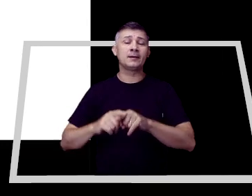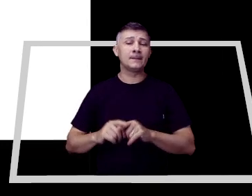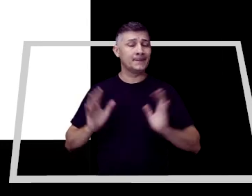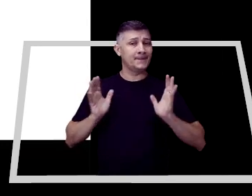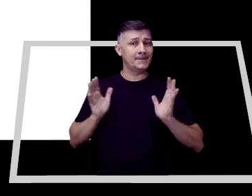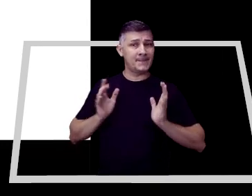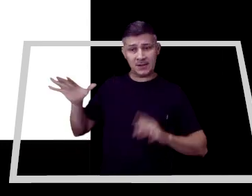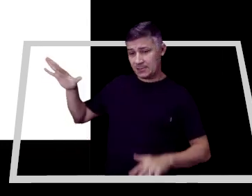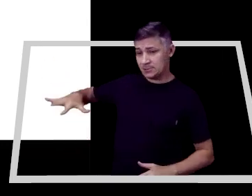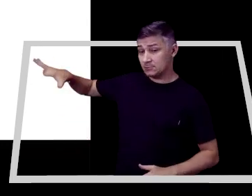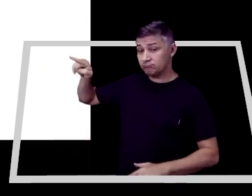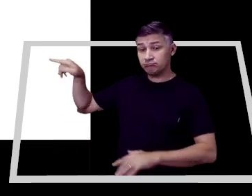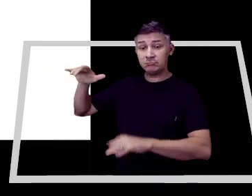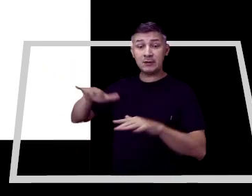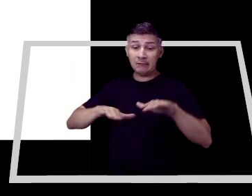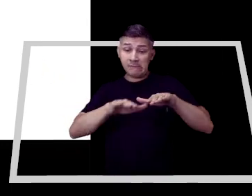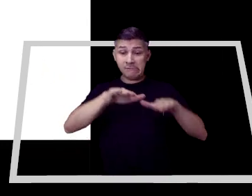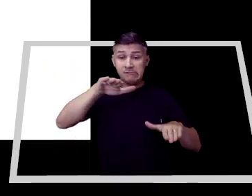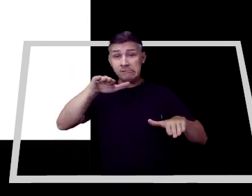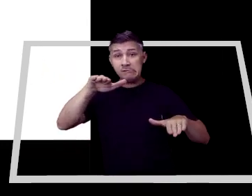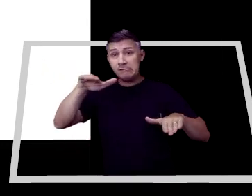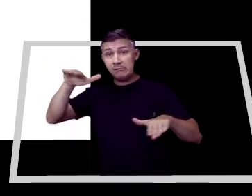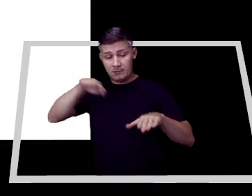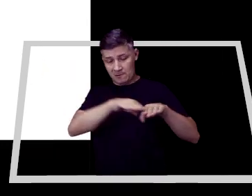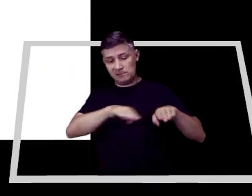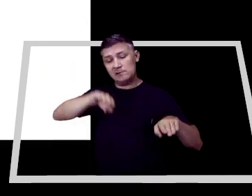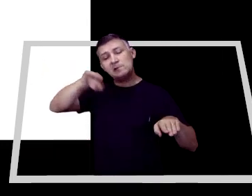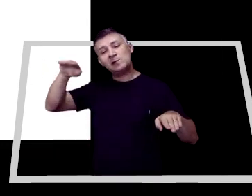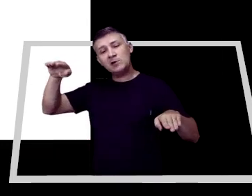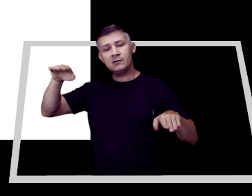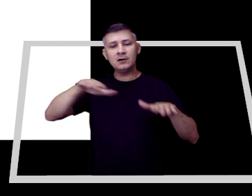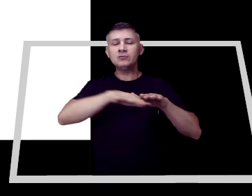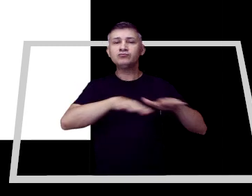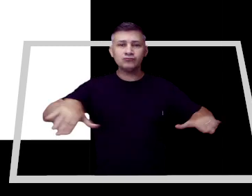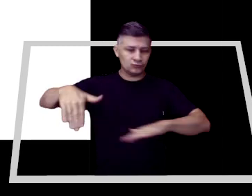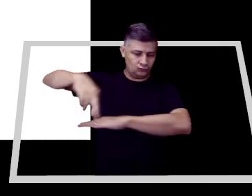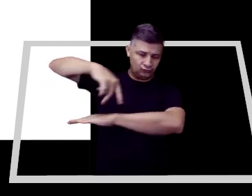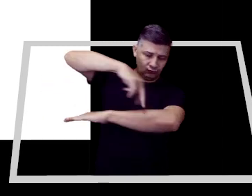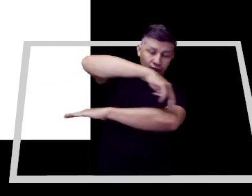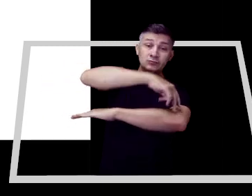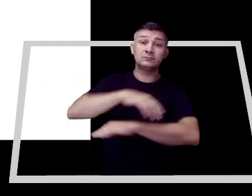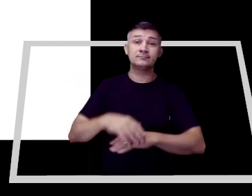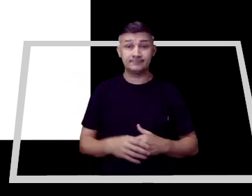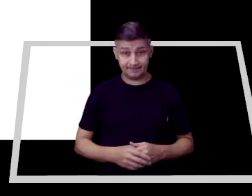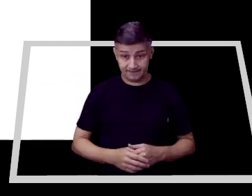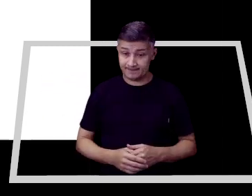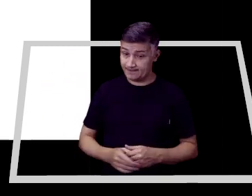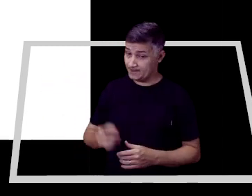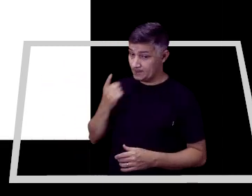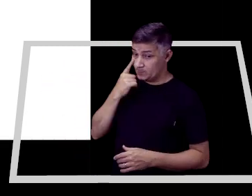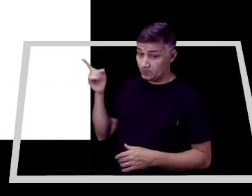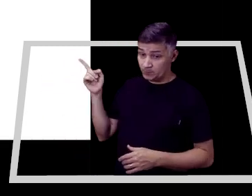Já, nesse trecho, o parque tinha um desnível em relação à extensão da calçada.